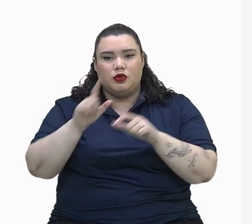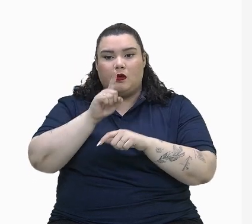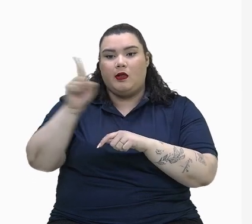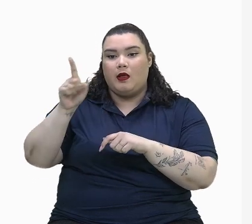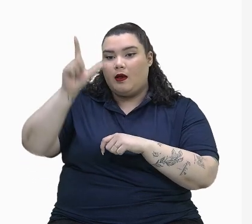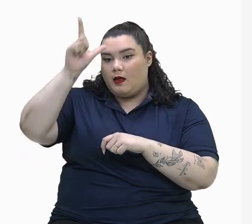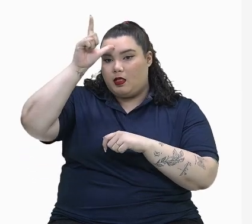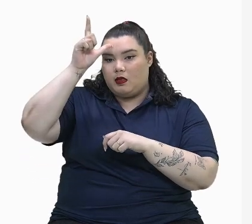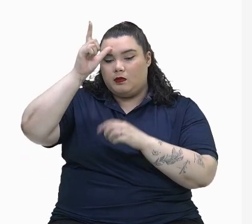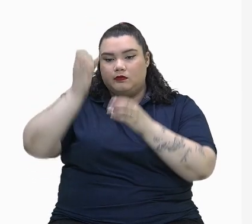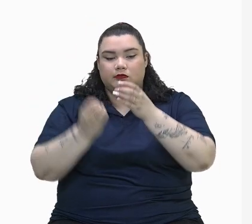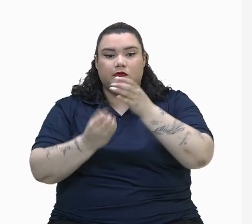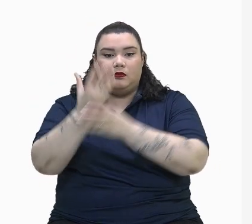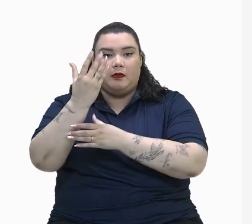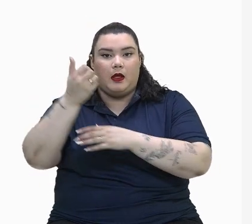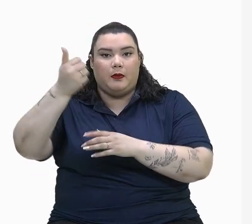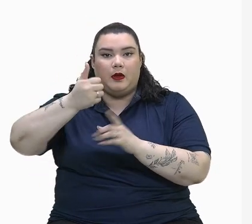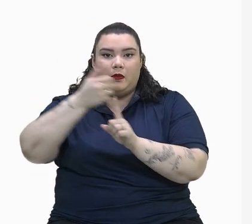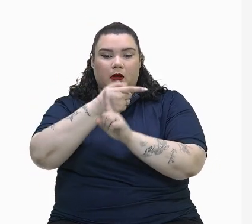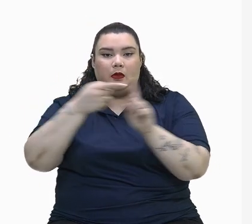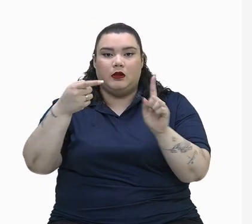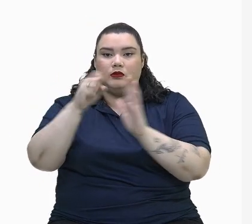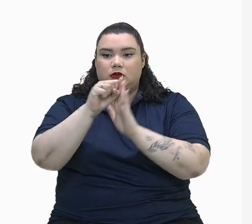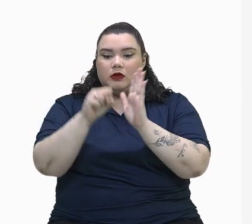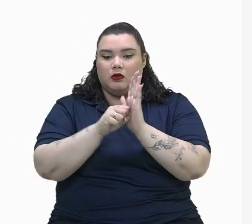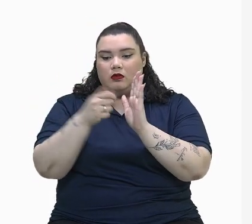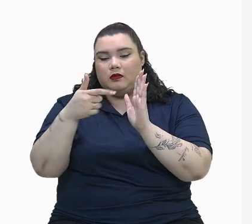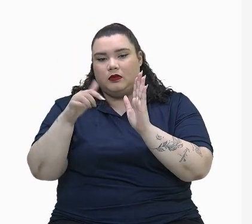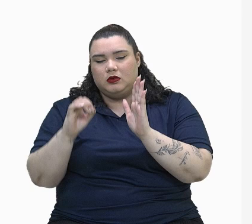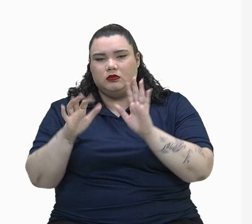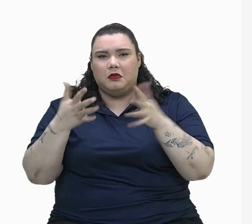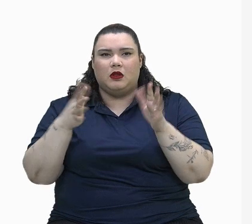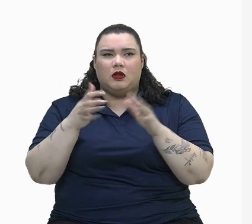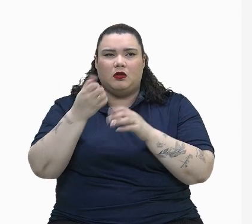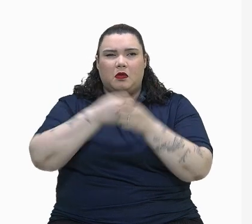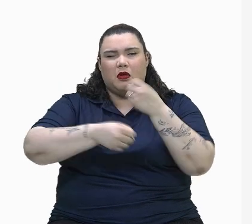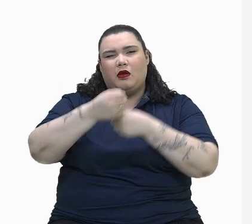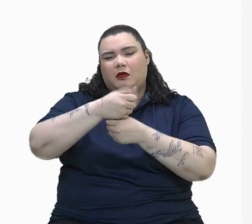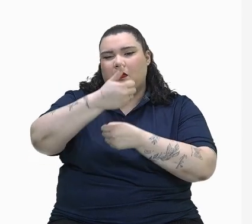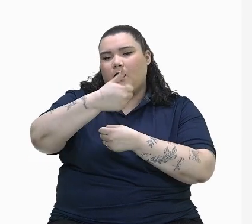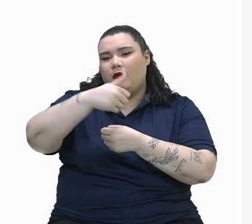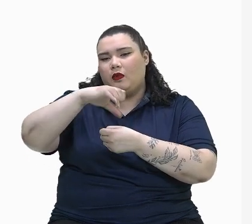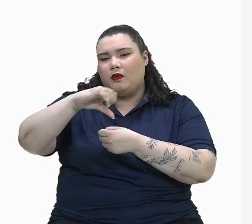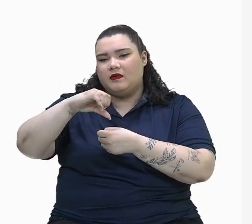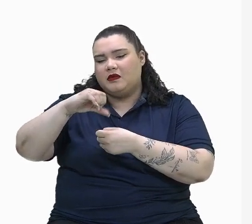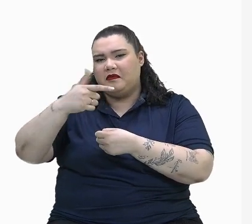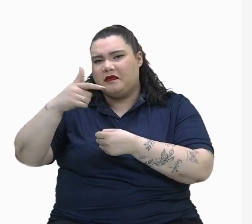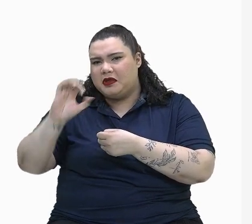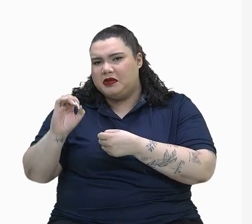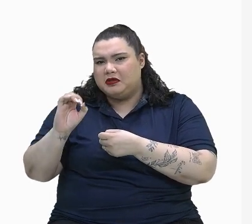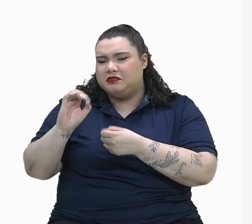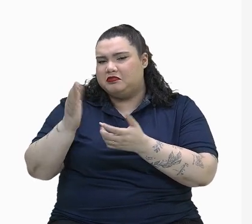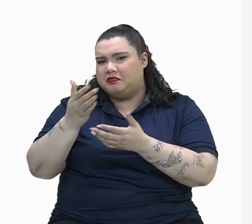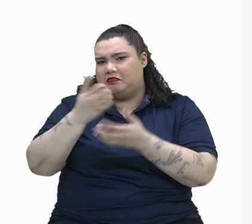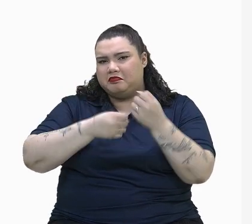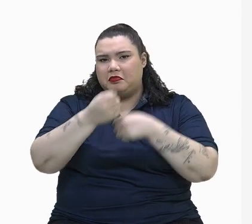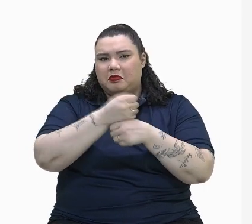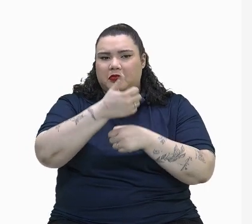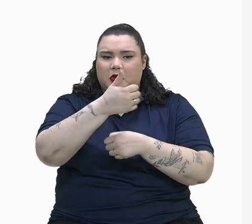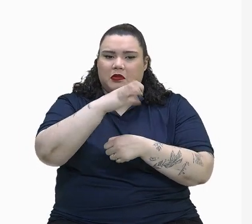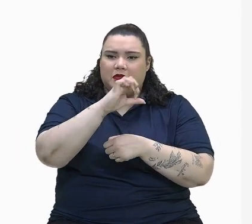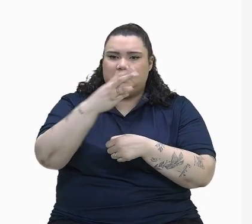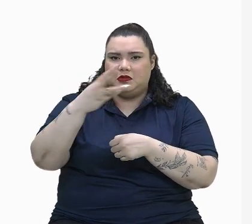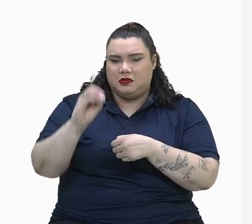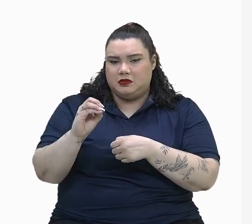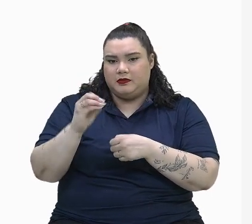primeira metade do século XX, ou seja, lá por 1920, 30, 40, essa